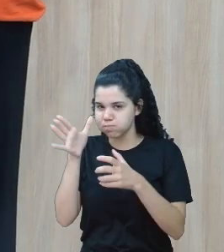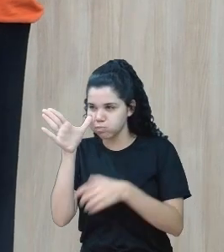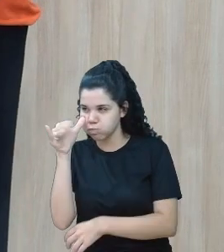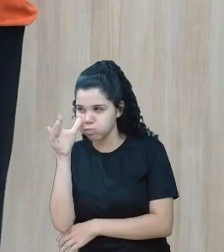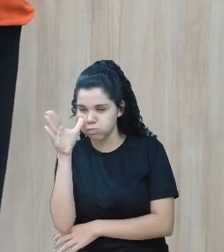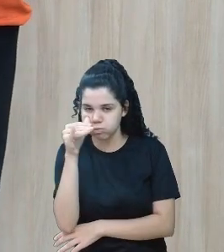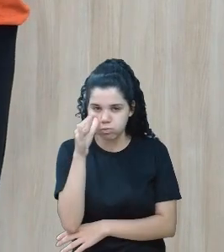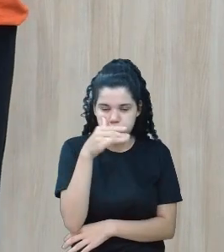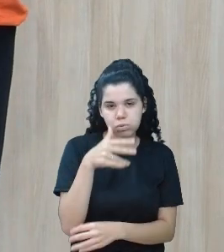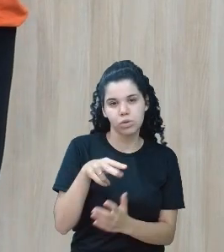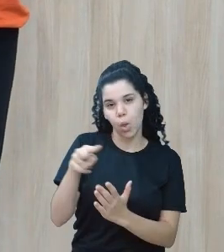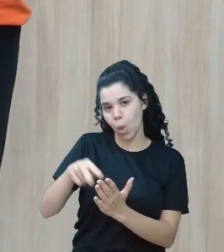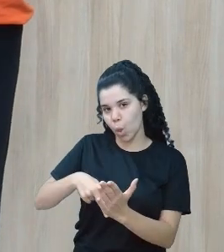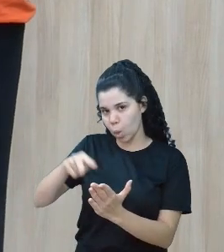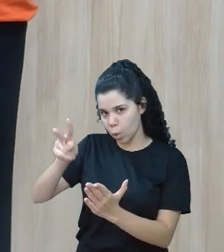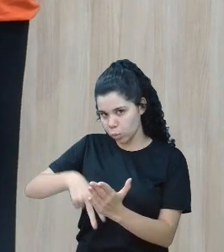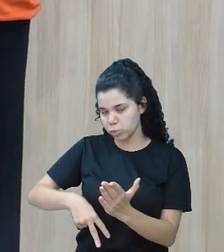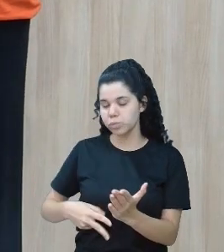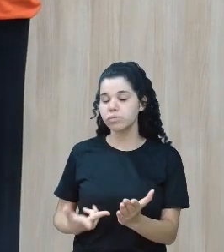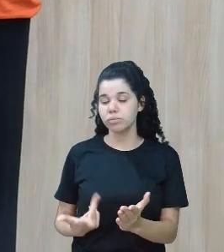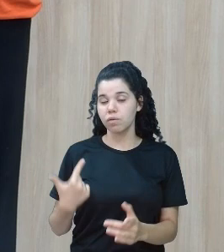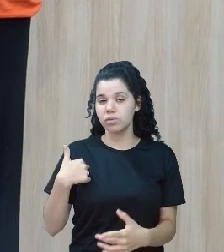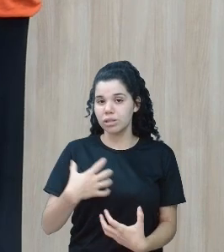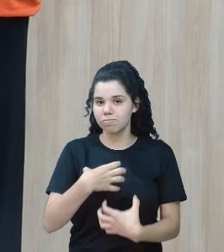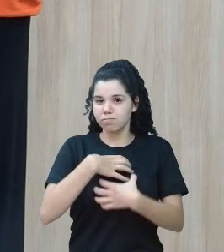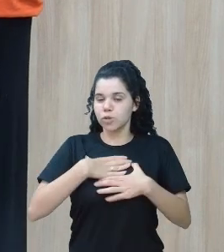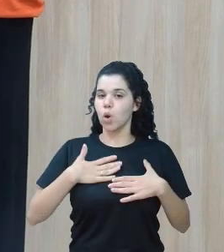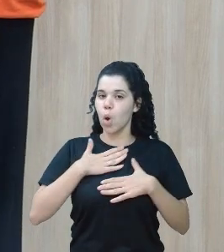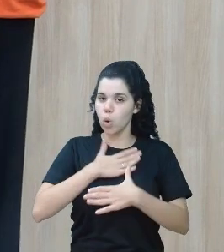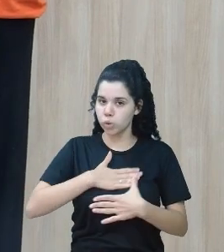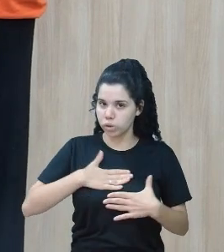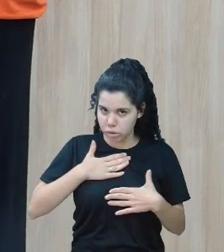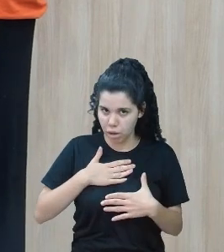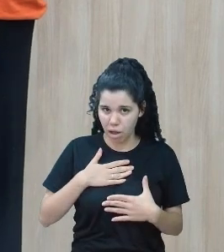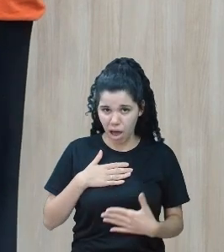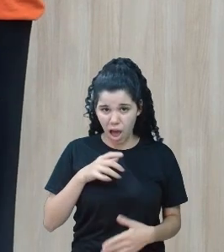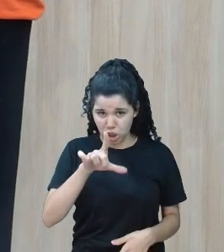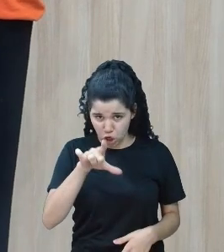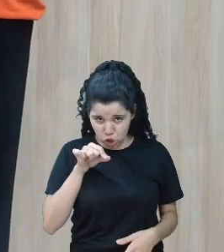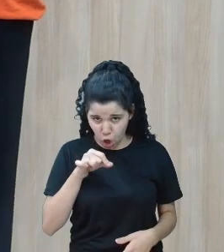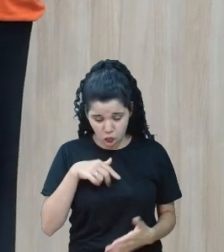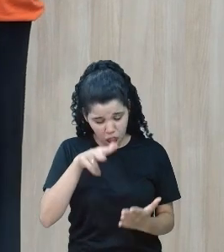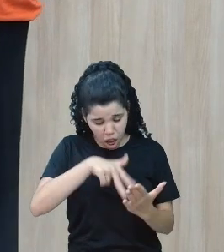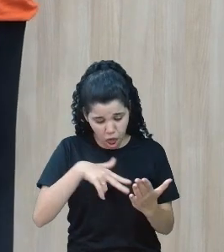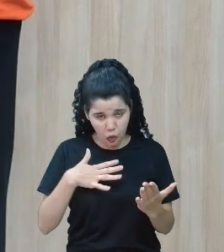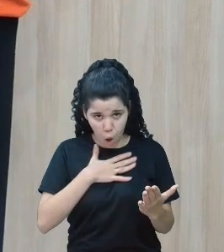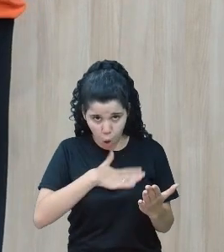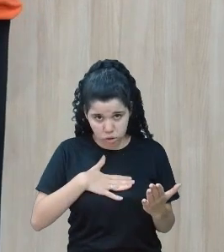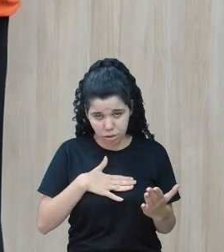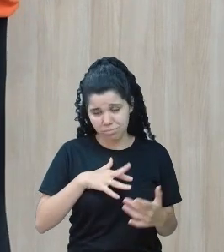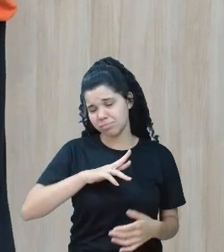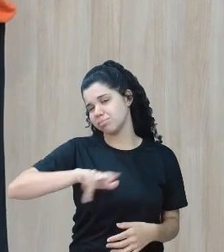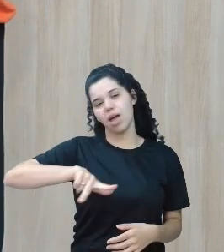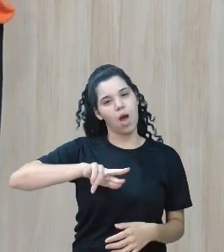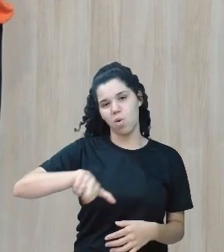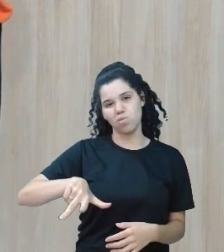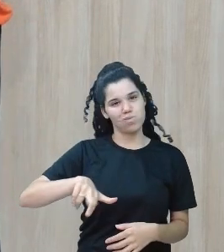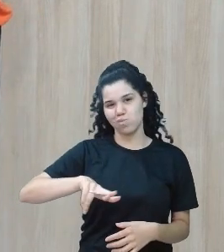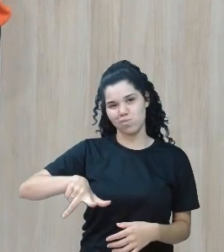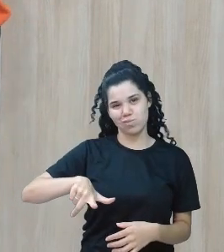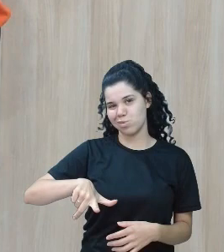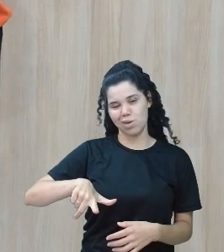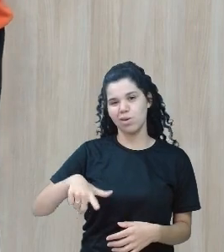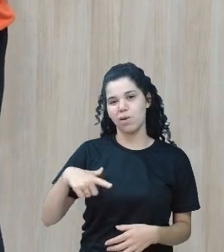pela leitura. É você se identificar. Então eu só vou ler o que você gosta. O que eu gosto? Não, meu amor, a gente não faz somente o que a gente gosta,